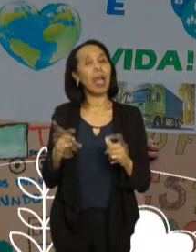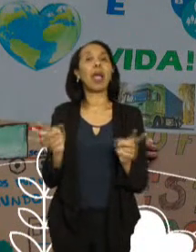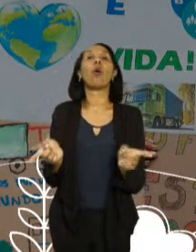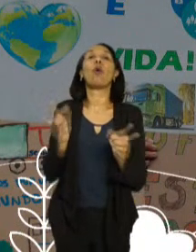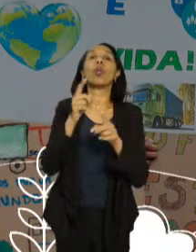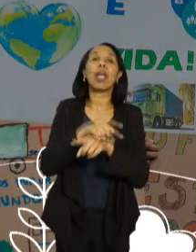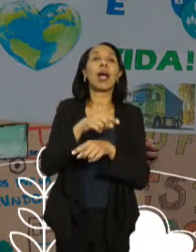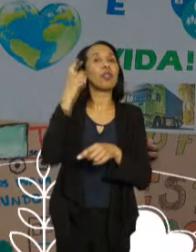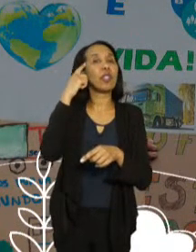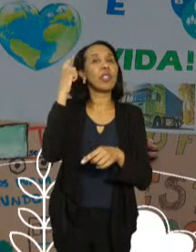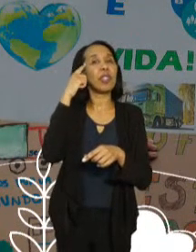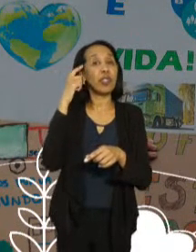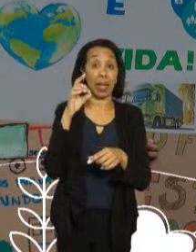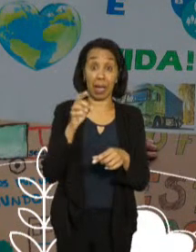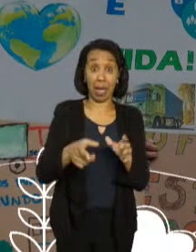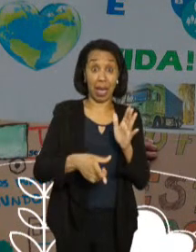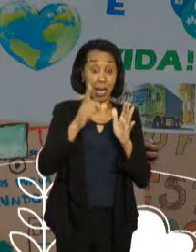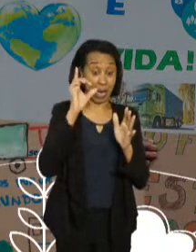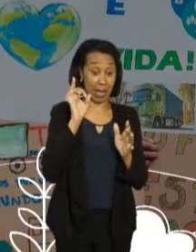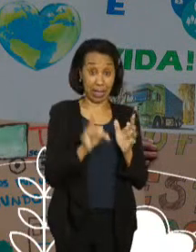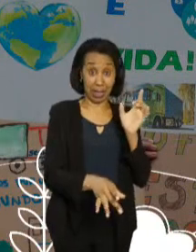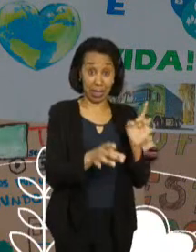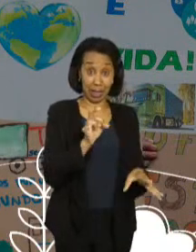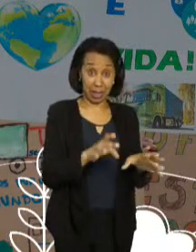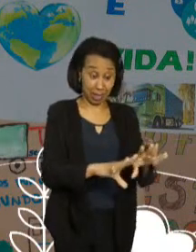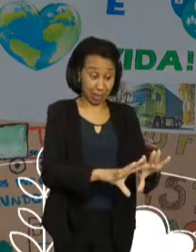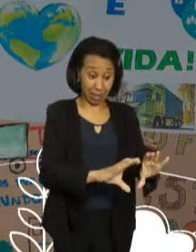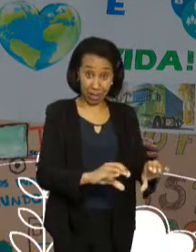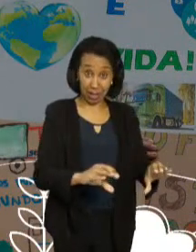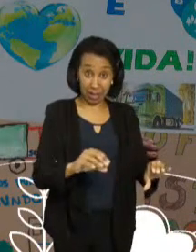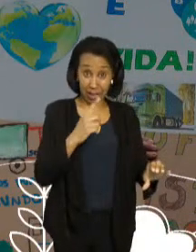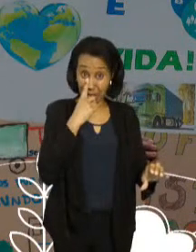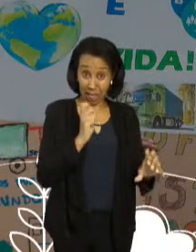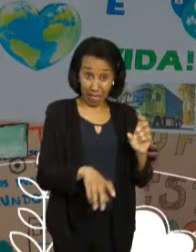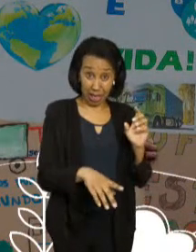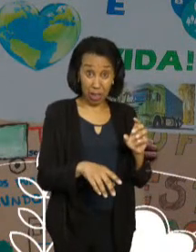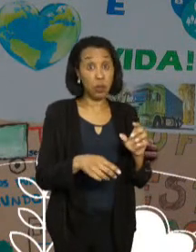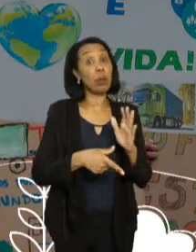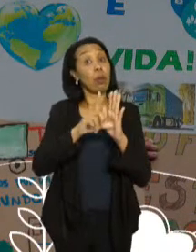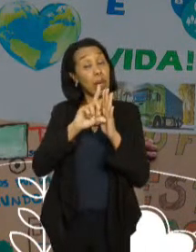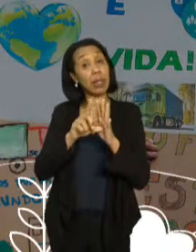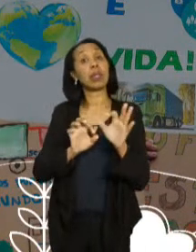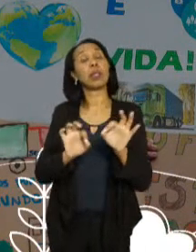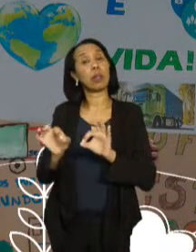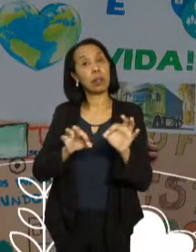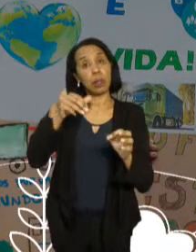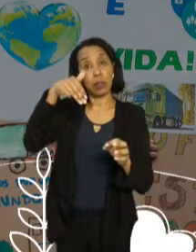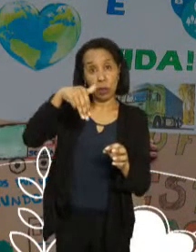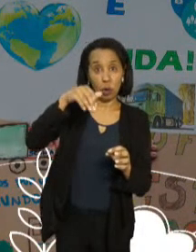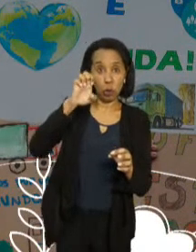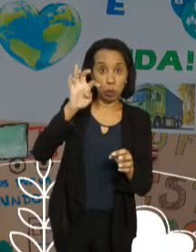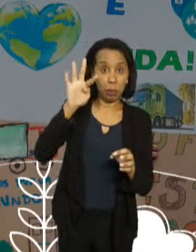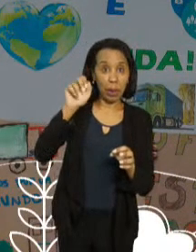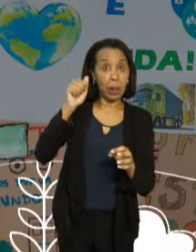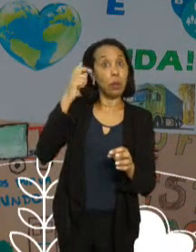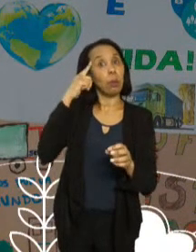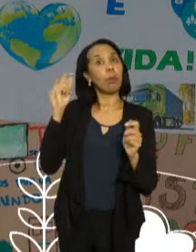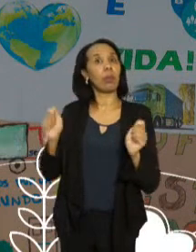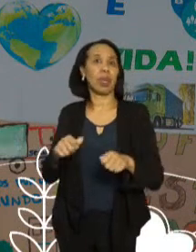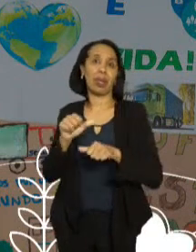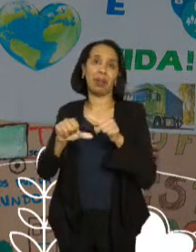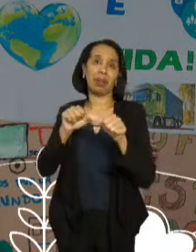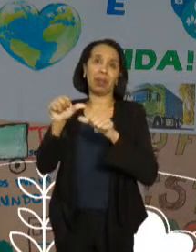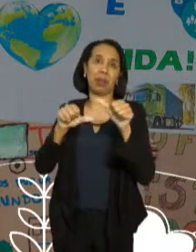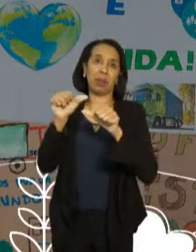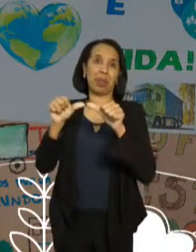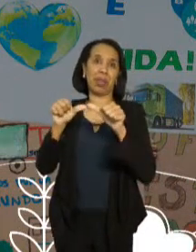de colocar em aterro, que aí sim, com as emissões ali, com a geração de metano, pode ter um efeito muito deletério do ponto